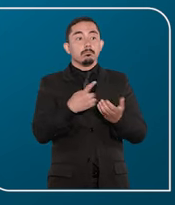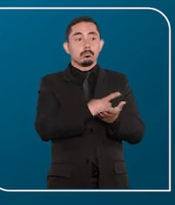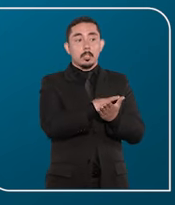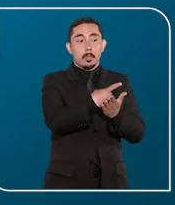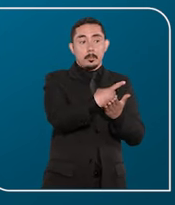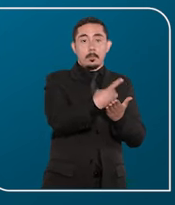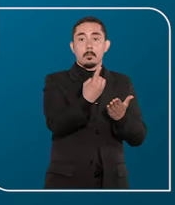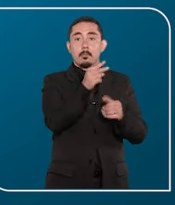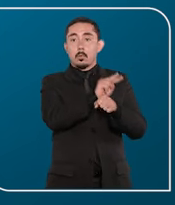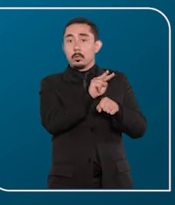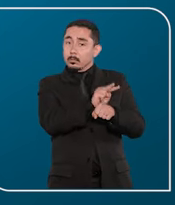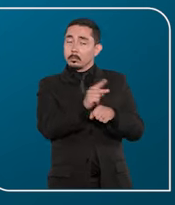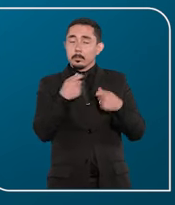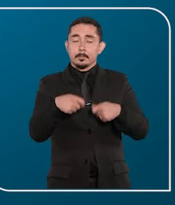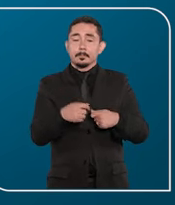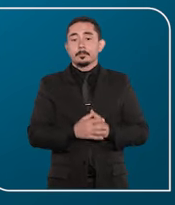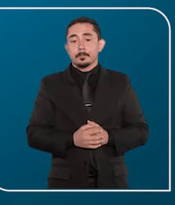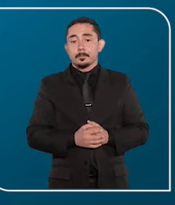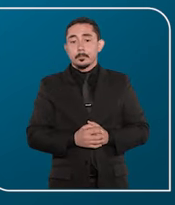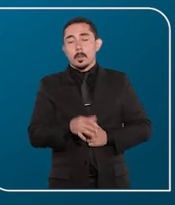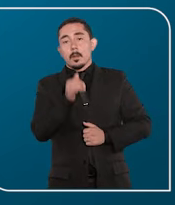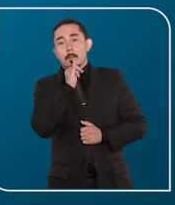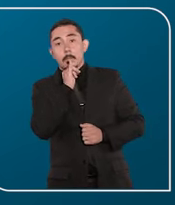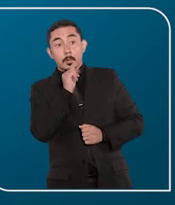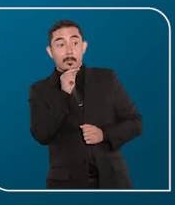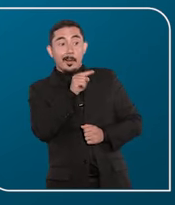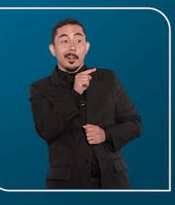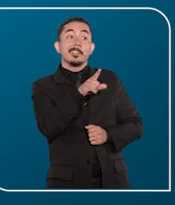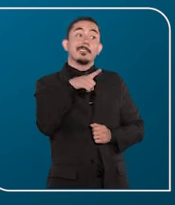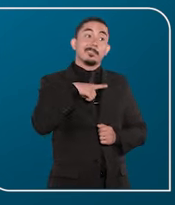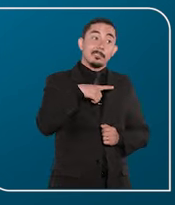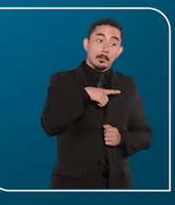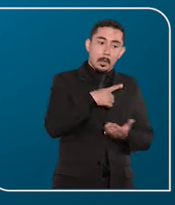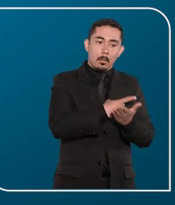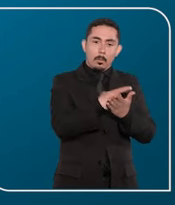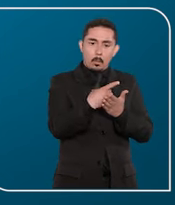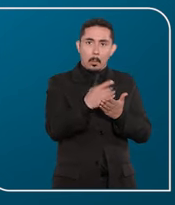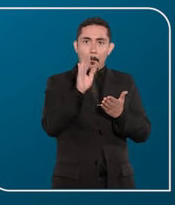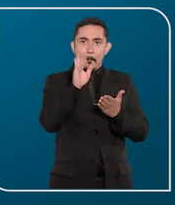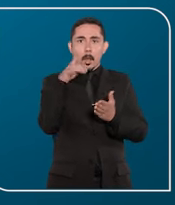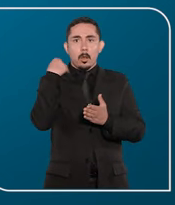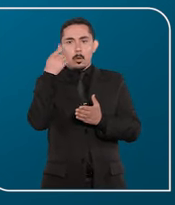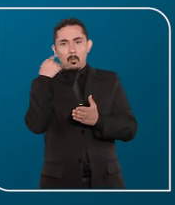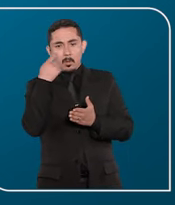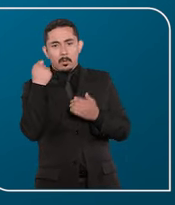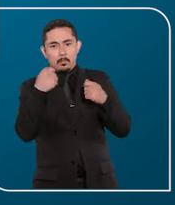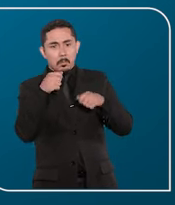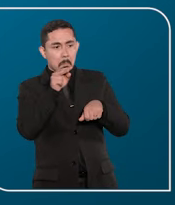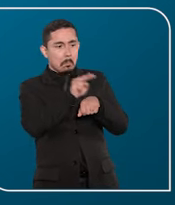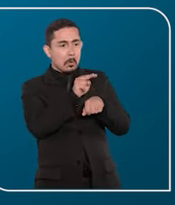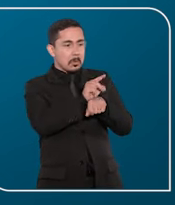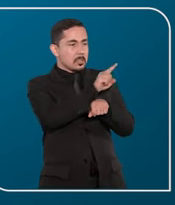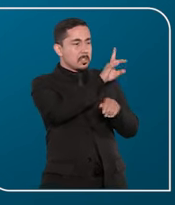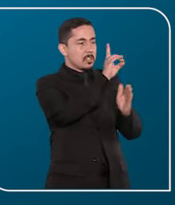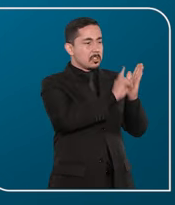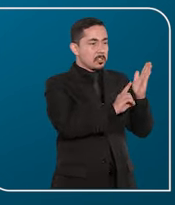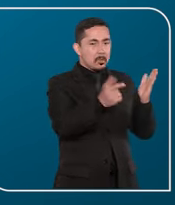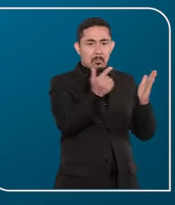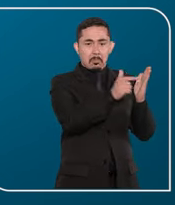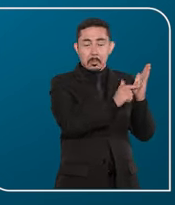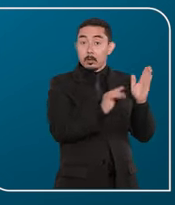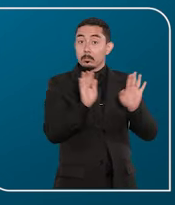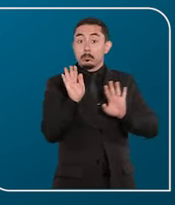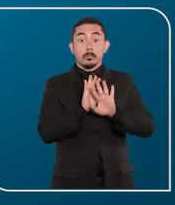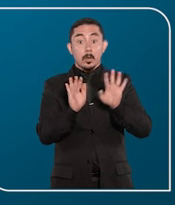notem, o fato de ter defensor não quer dizer que o advogado vai defender quem não tenha direito. Ele vai